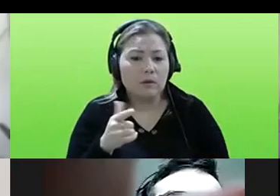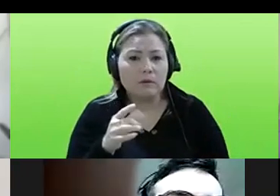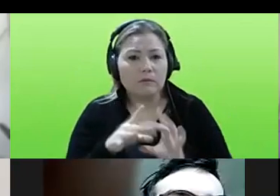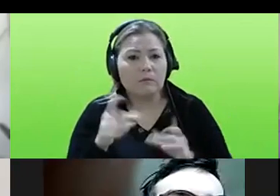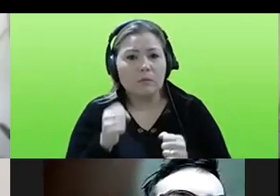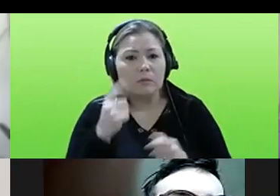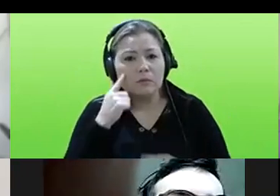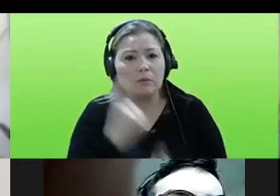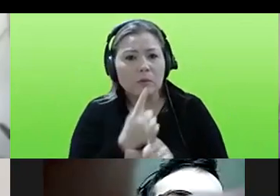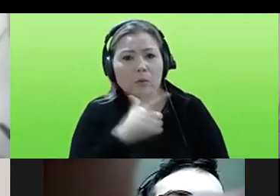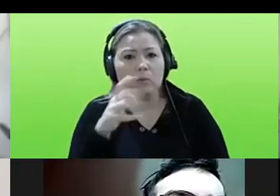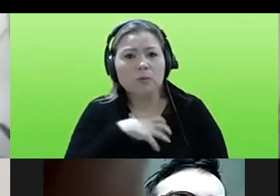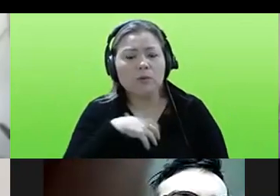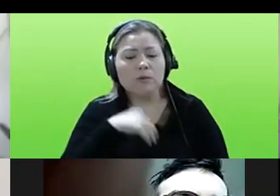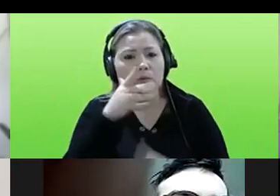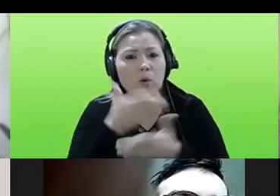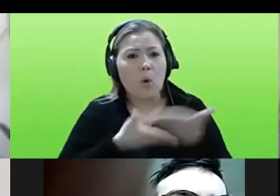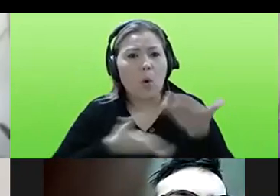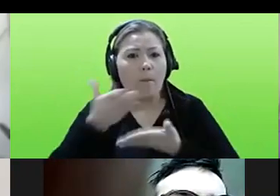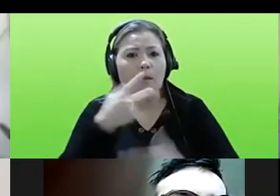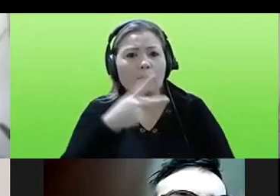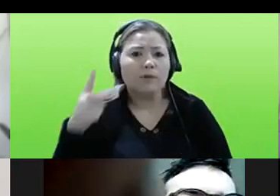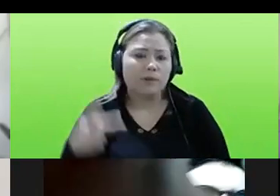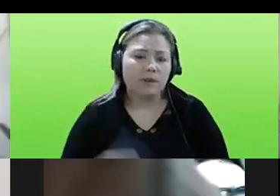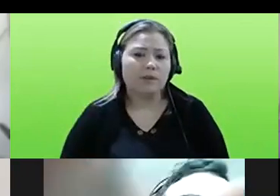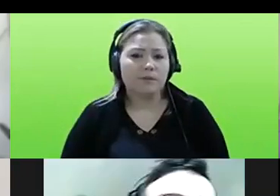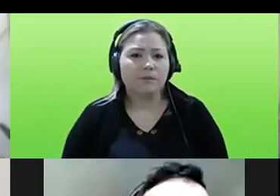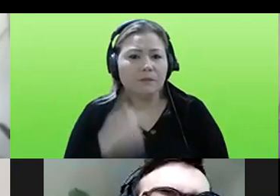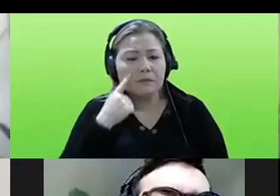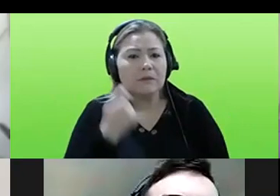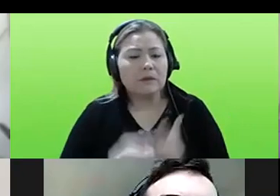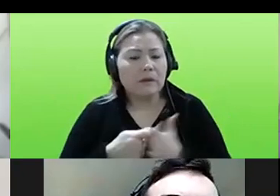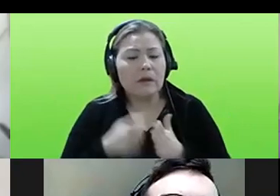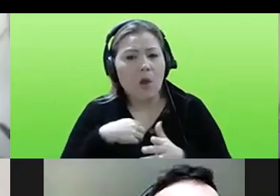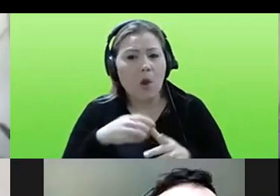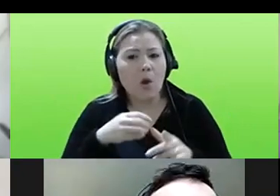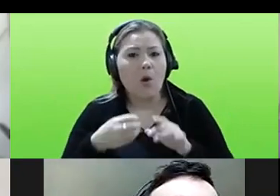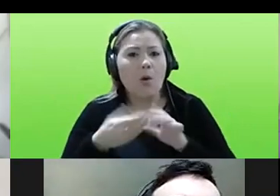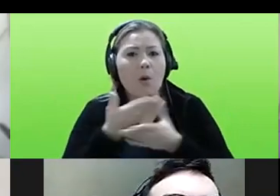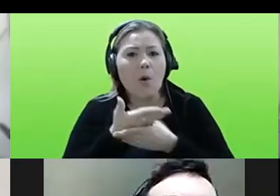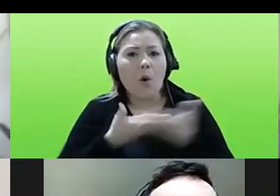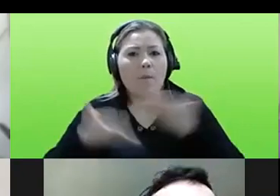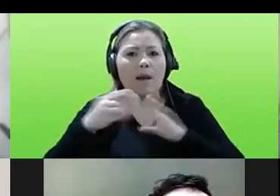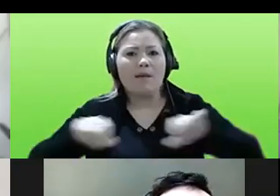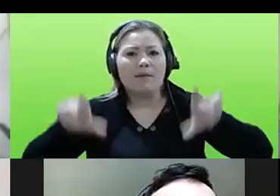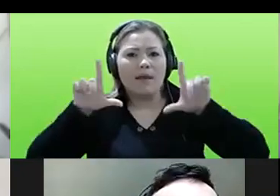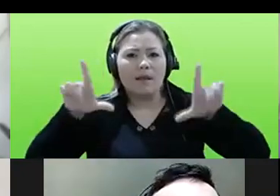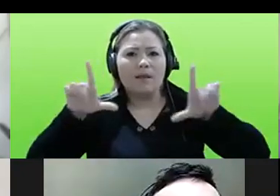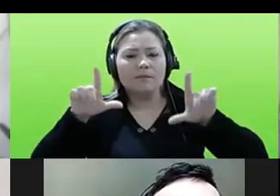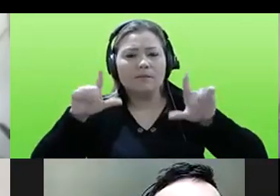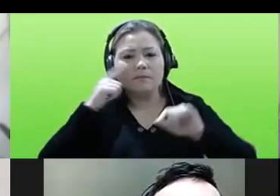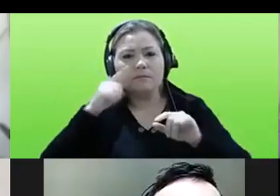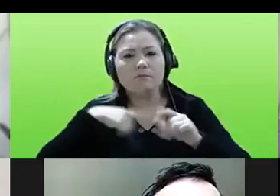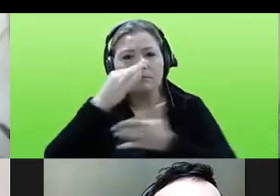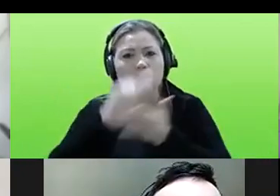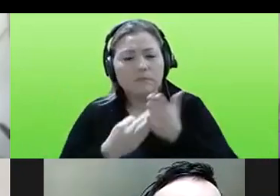achar uma outra forma de compartilhar com vocês. Eu vou tentar, então, compartilhar a tela em que estão esses textos.